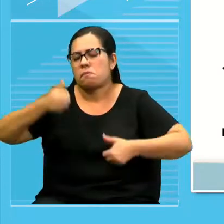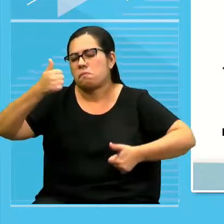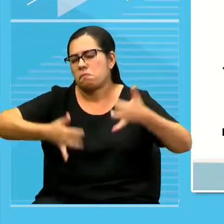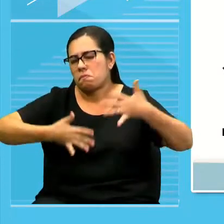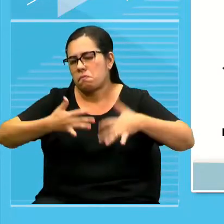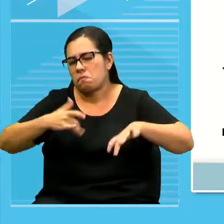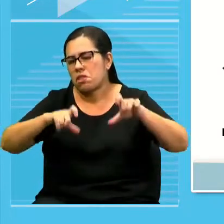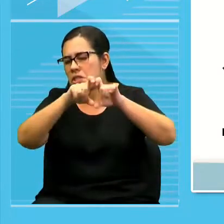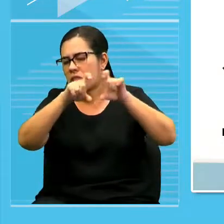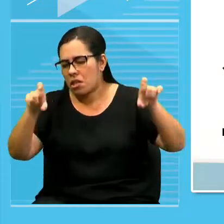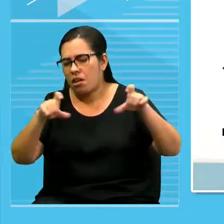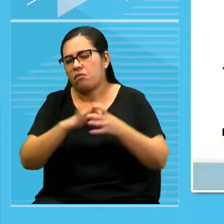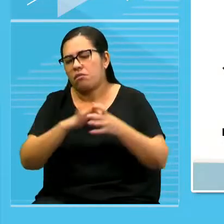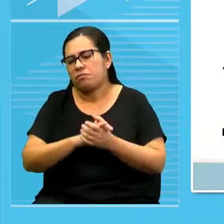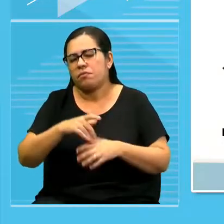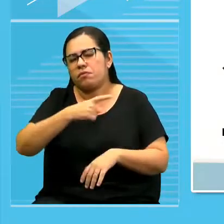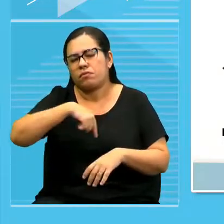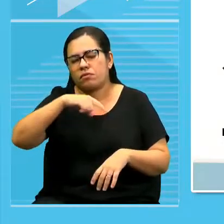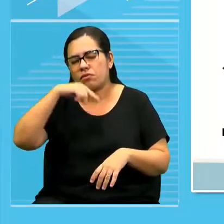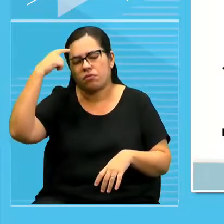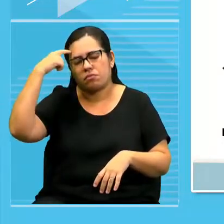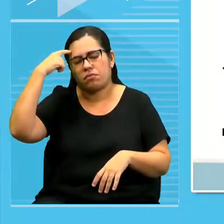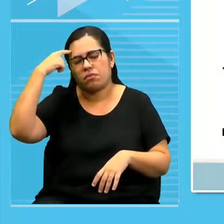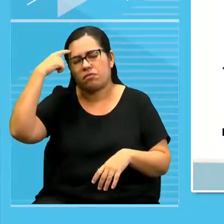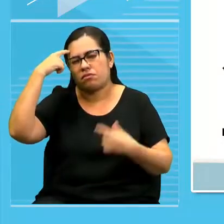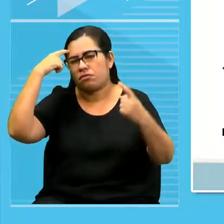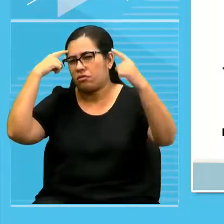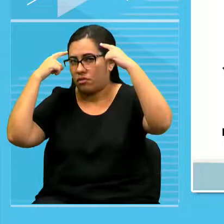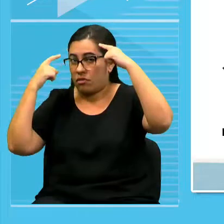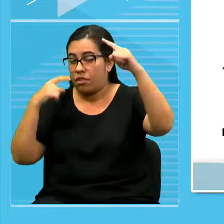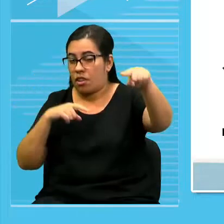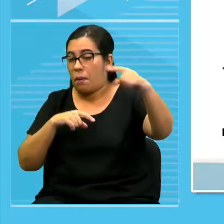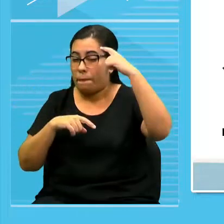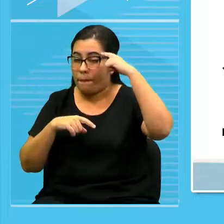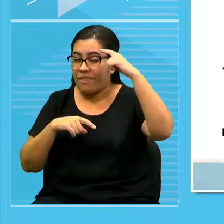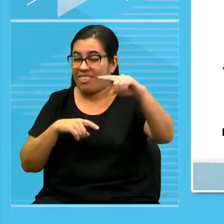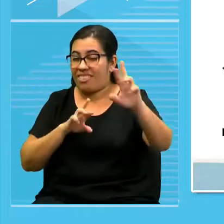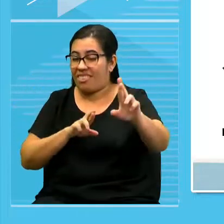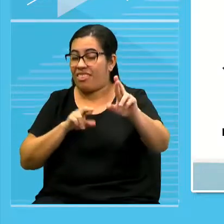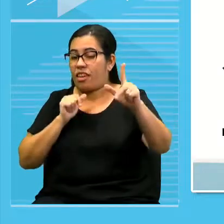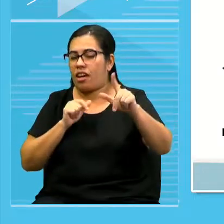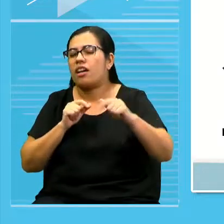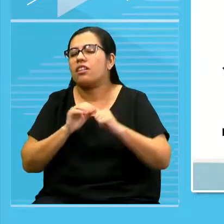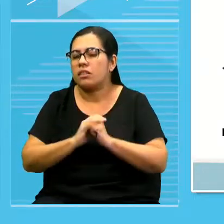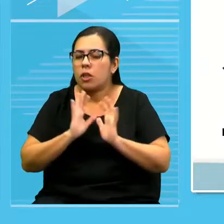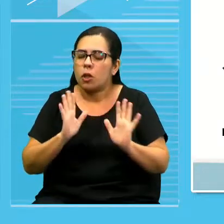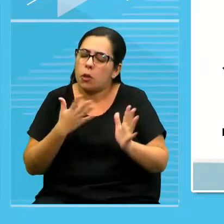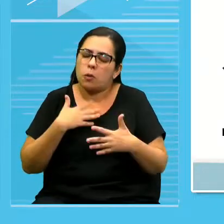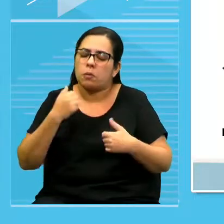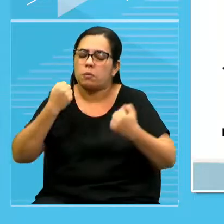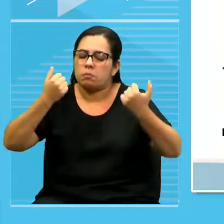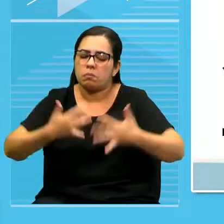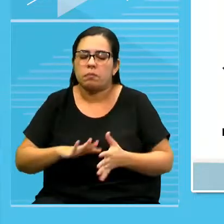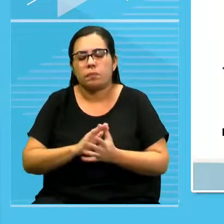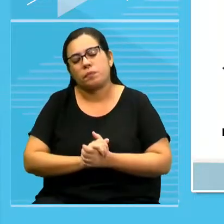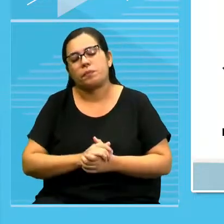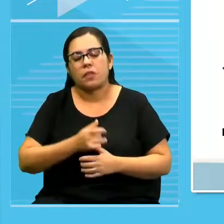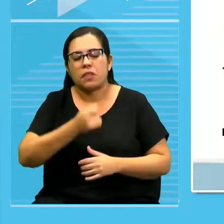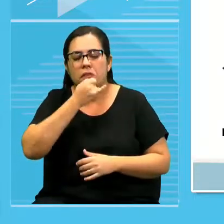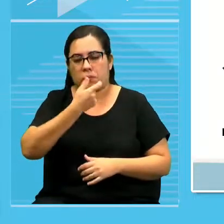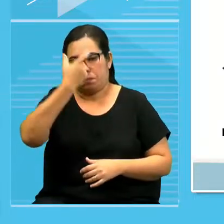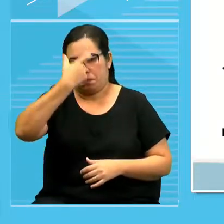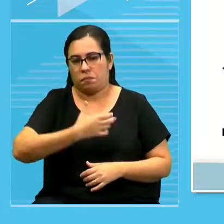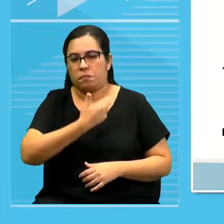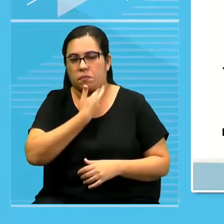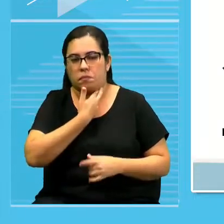um determina tema Que Nós pensamos diferente geralmente é então eu começo a discutir um assunto com a Rosinha